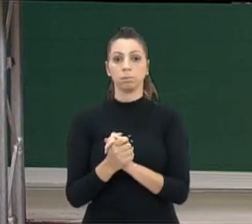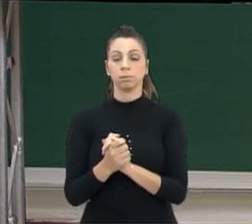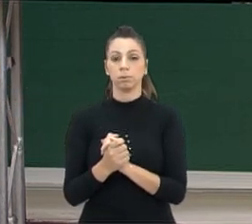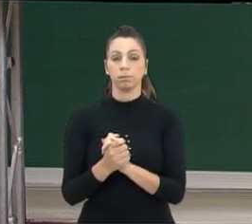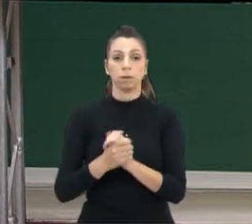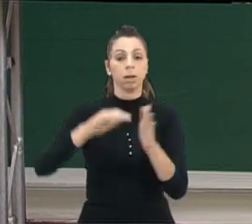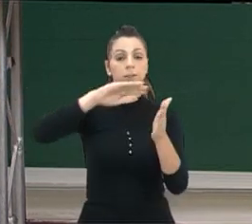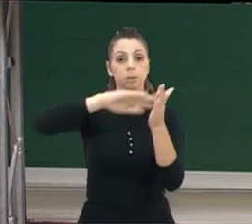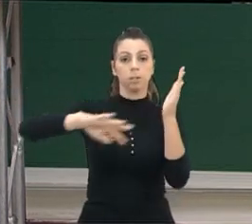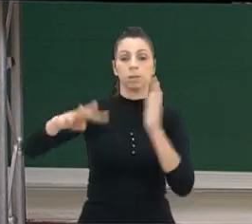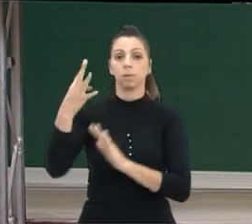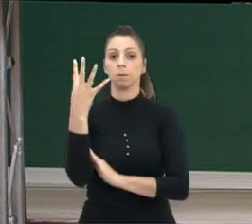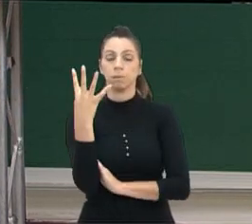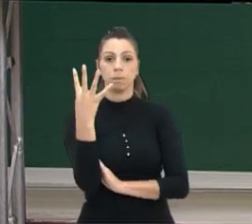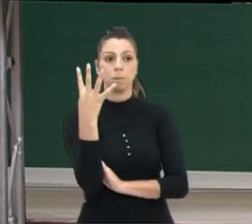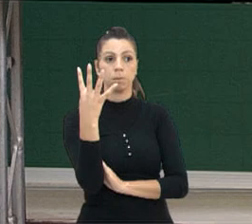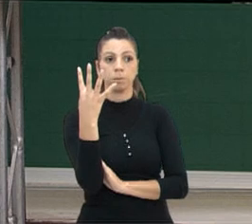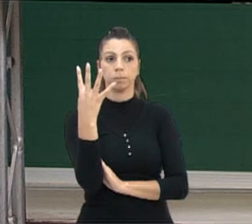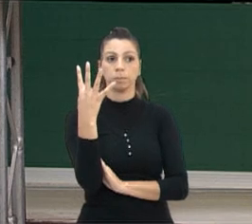3. Me sobra?